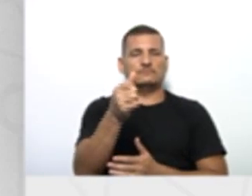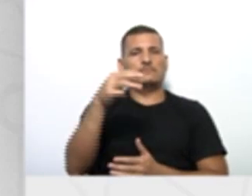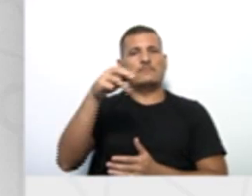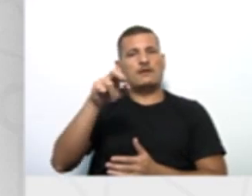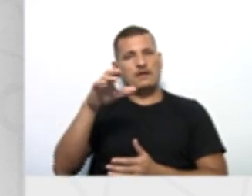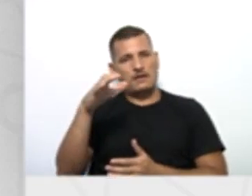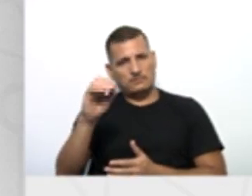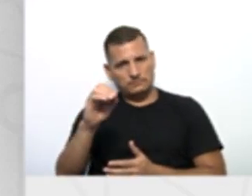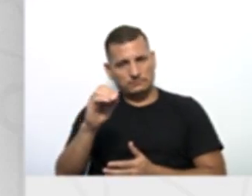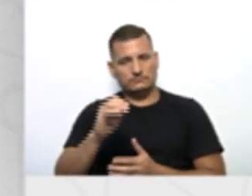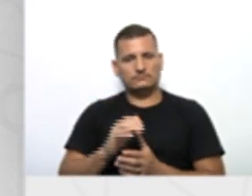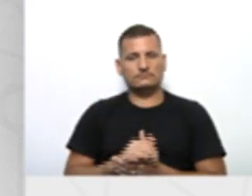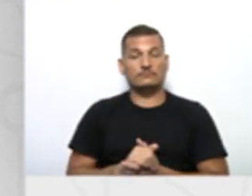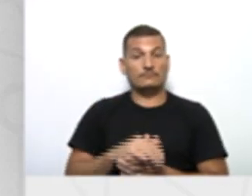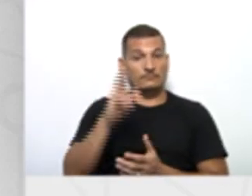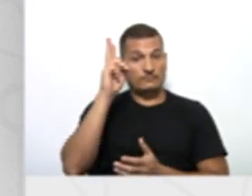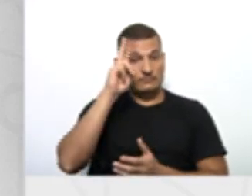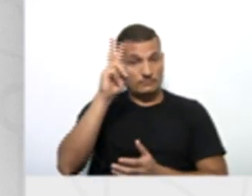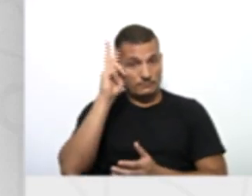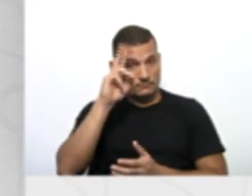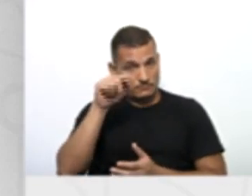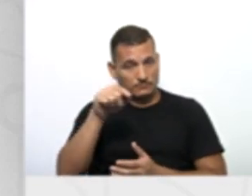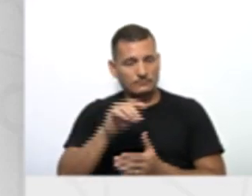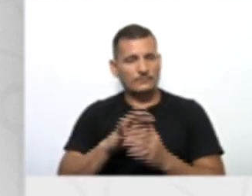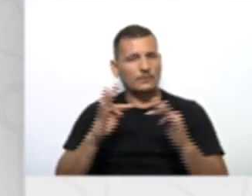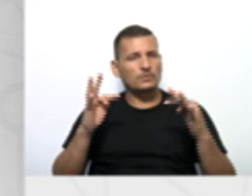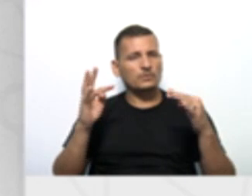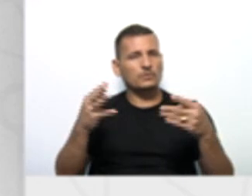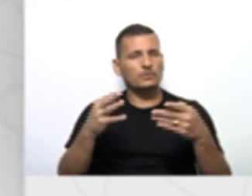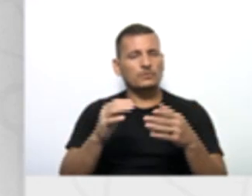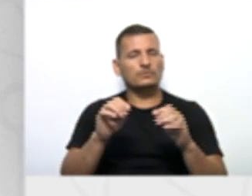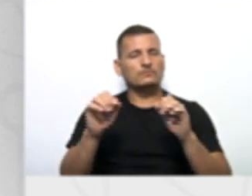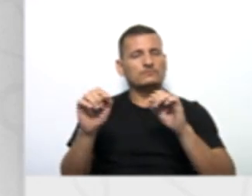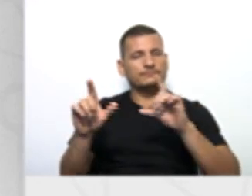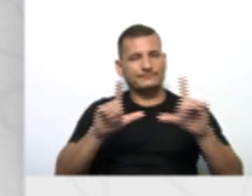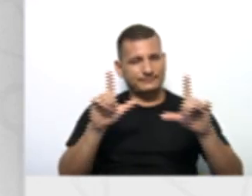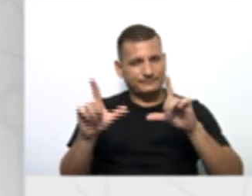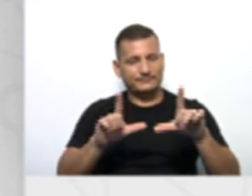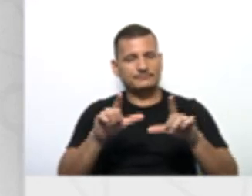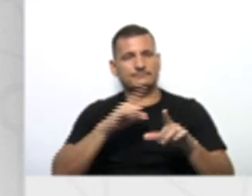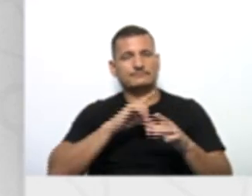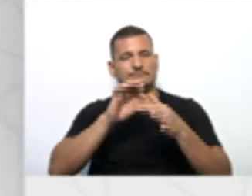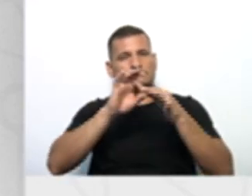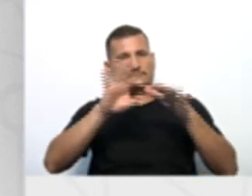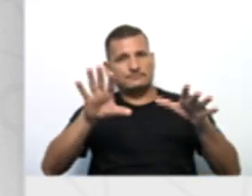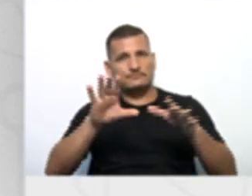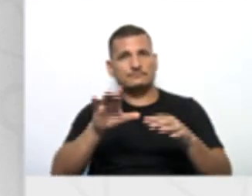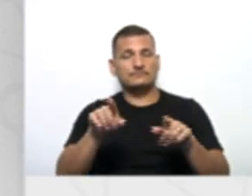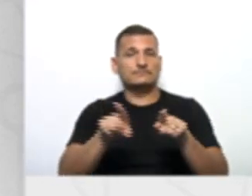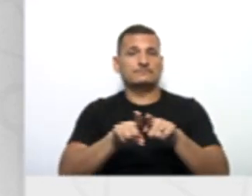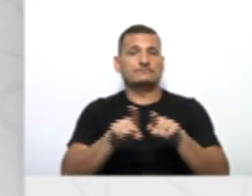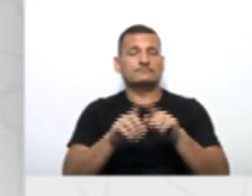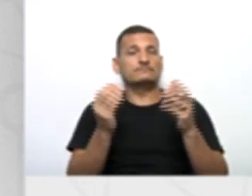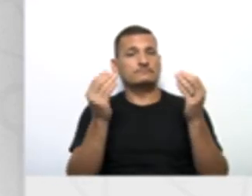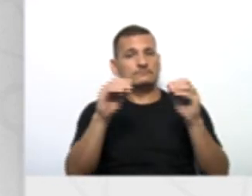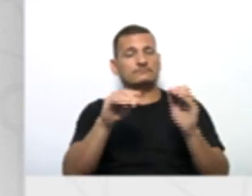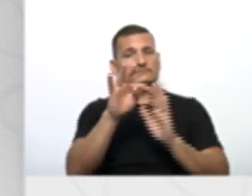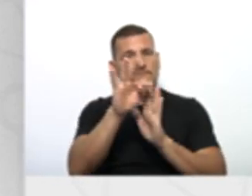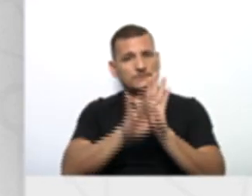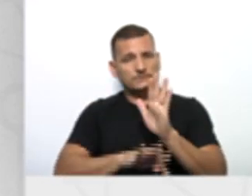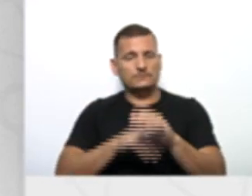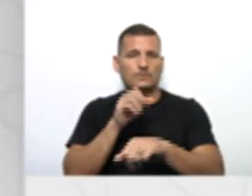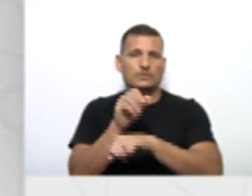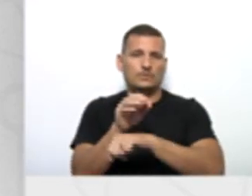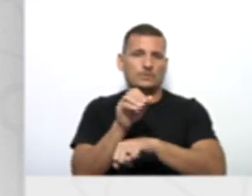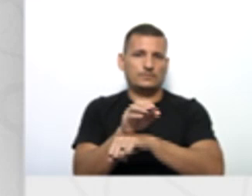Lembrando que todos os tutoriais vão estar disponíveis. Nós também colocamos um texto com as orientações gerais,